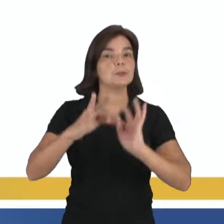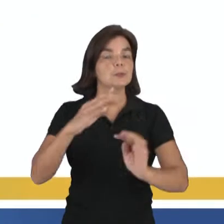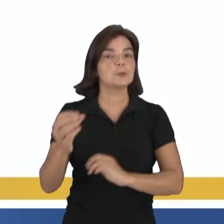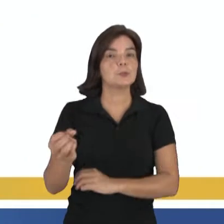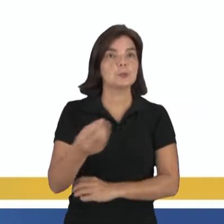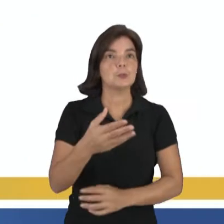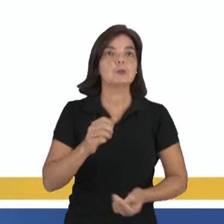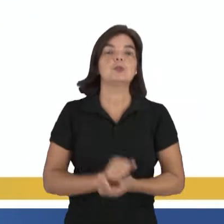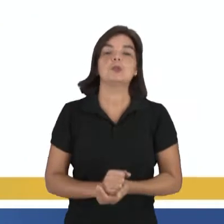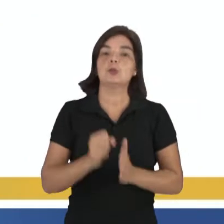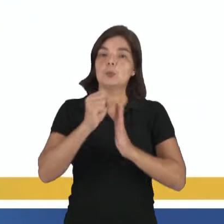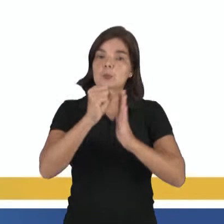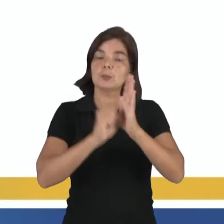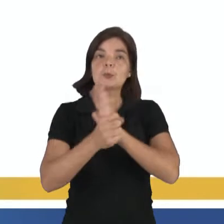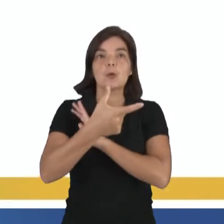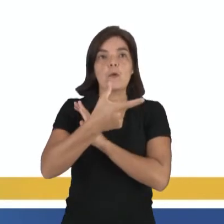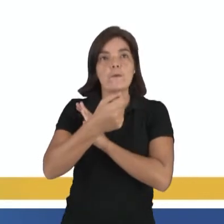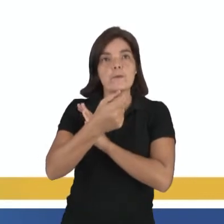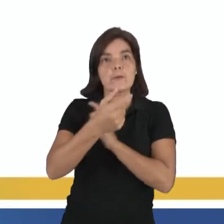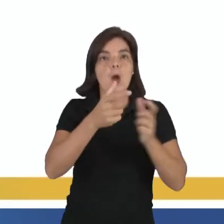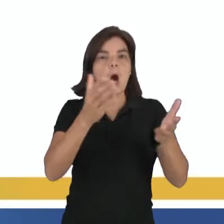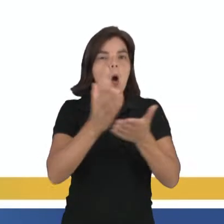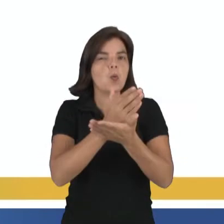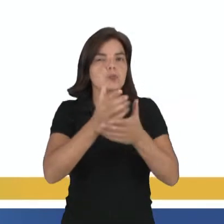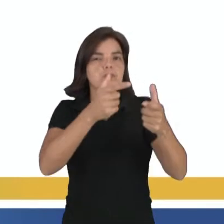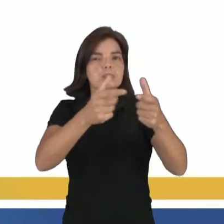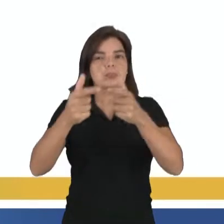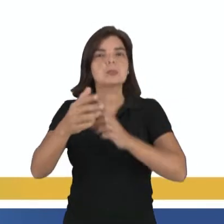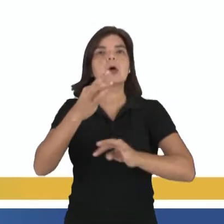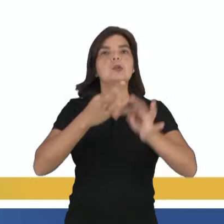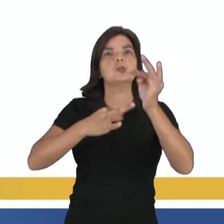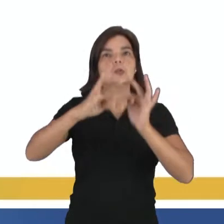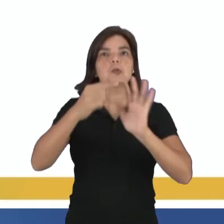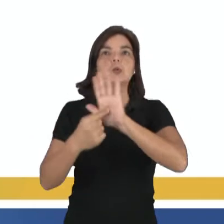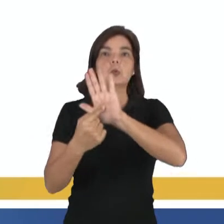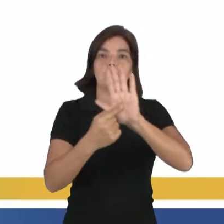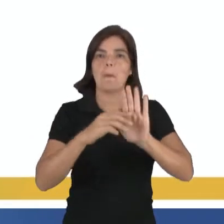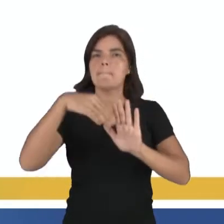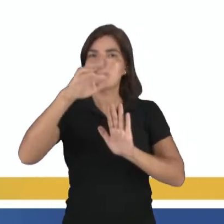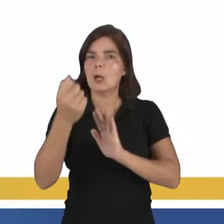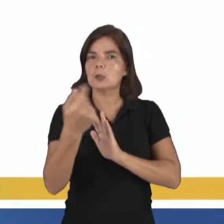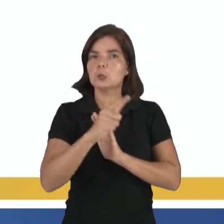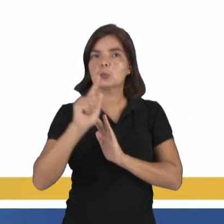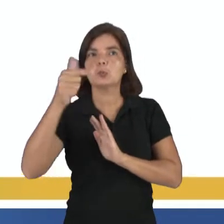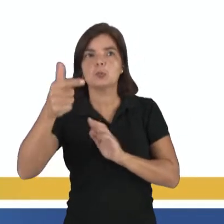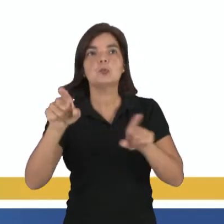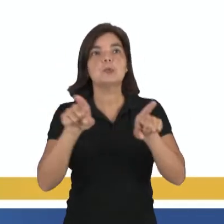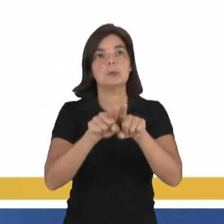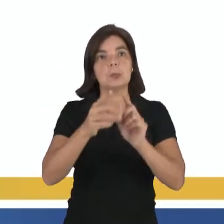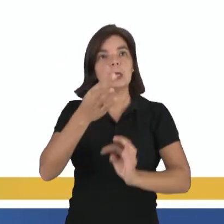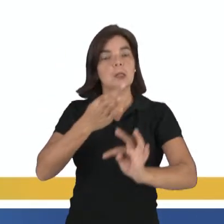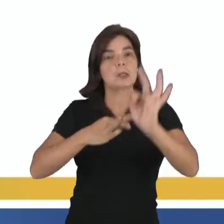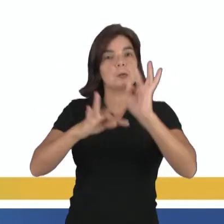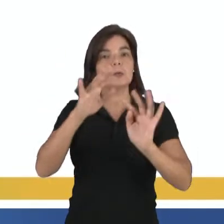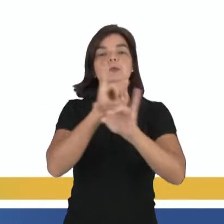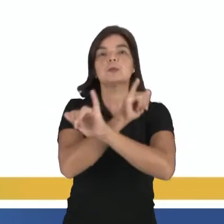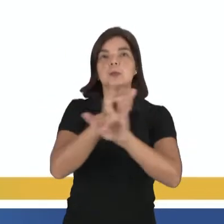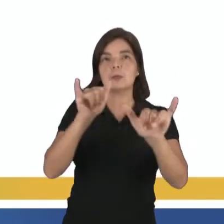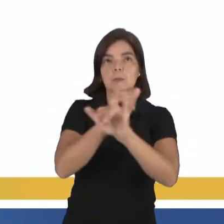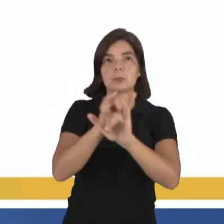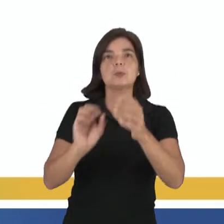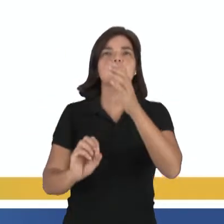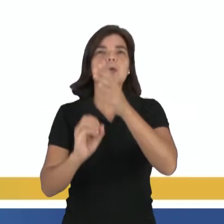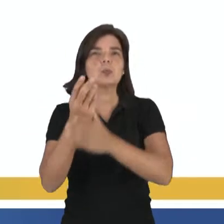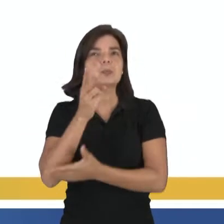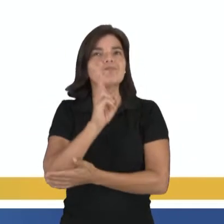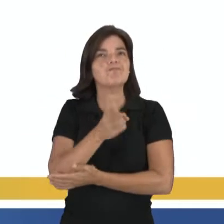moderna. No século XX, alguns campos da tecnologia começaram a se destacar mais do que outros, como o da tecnologia da informação. Isso